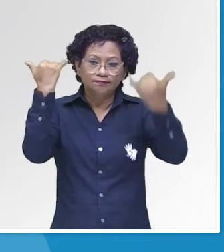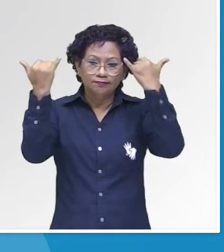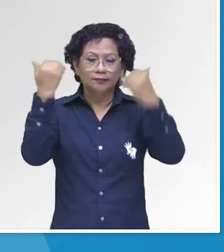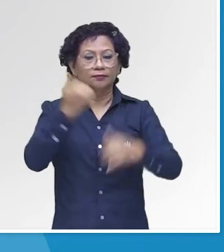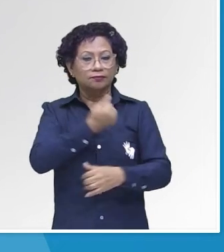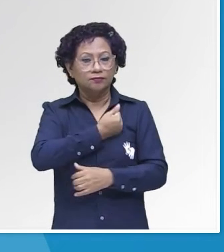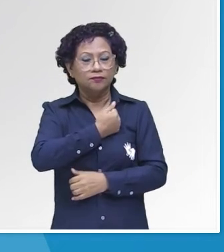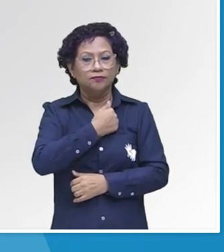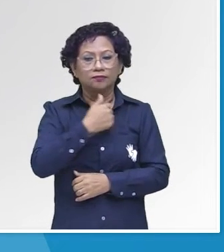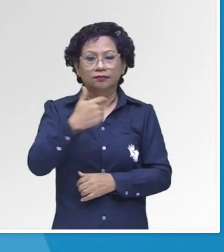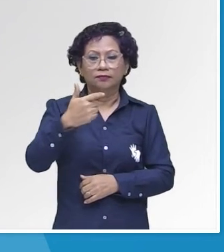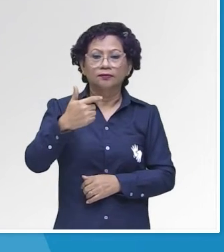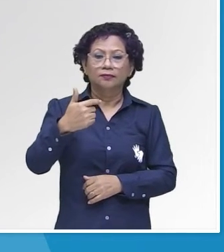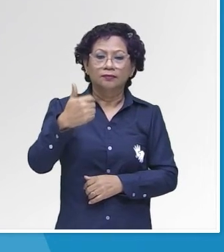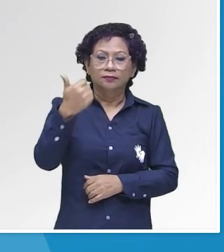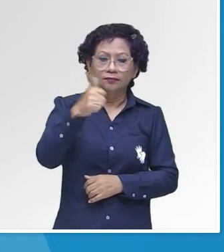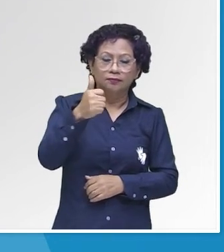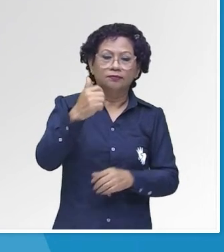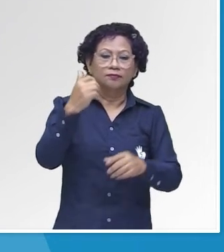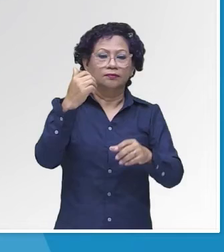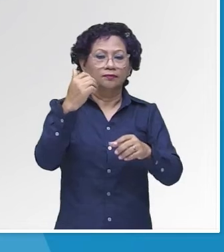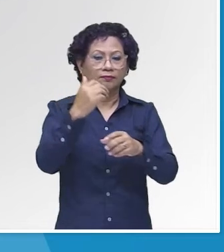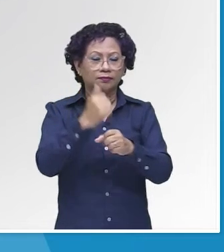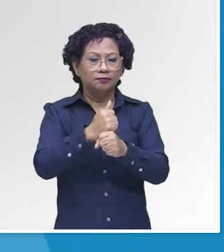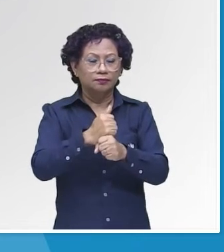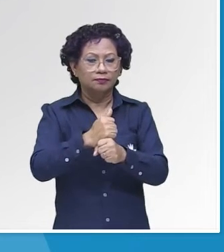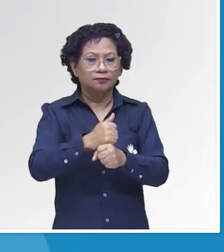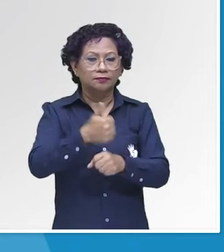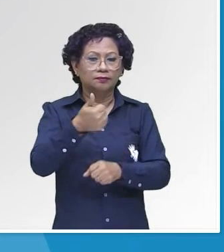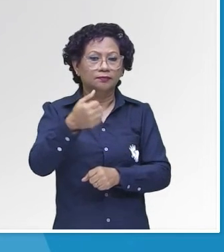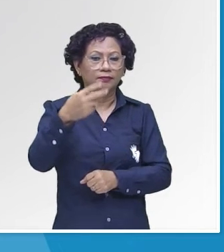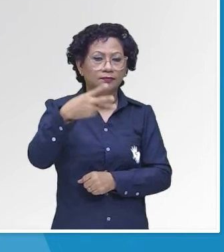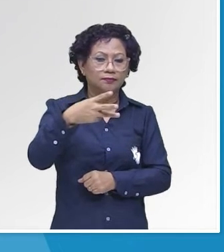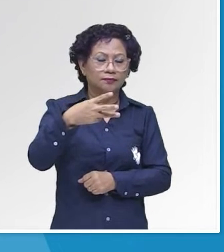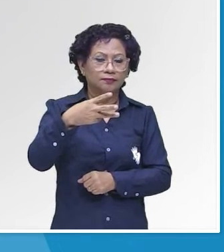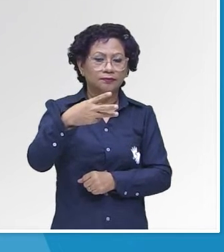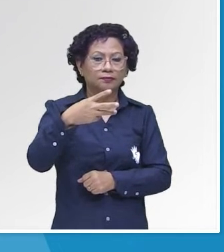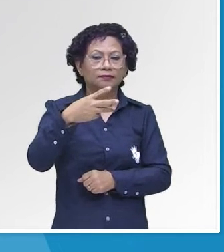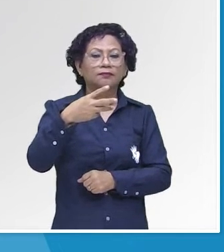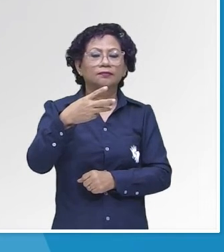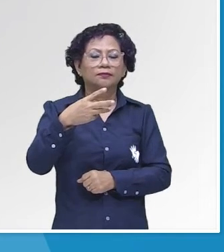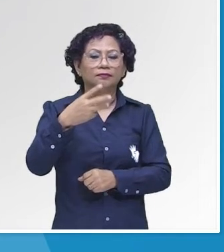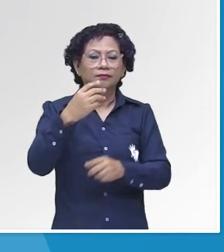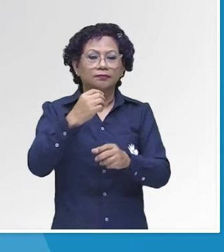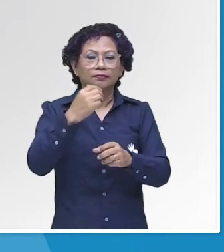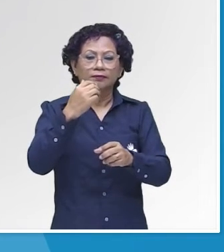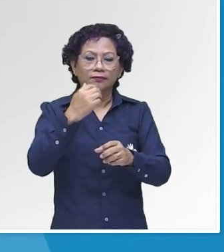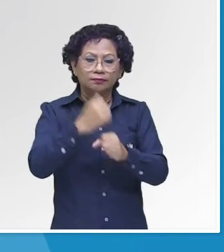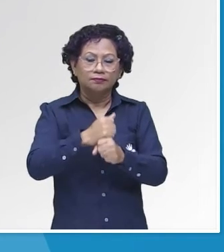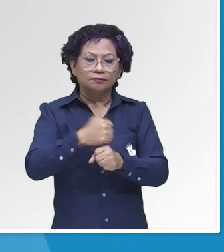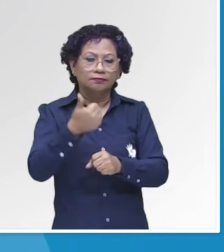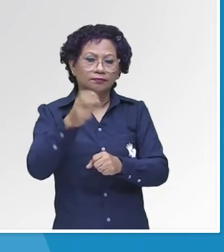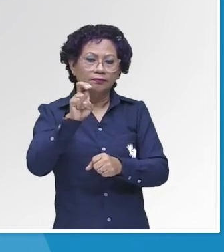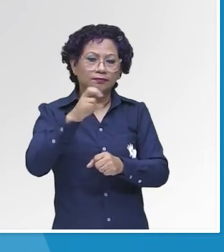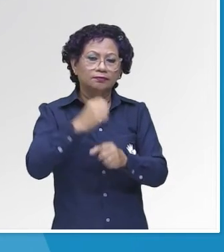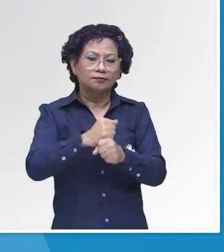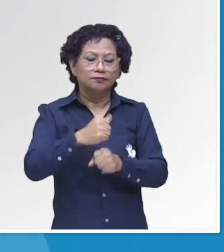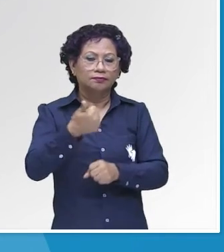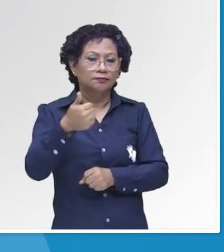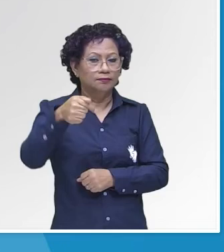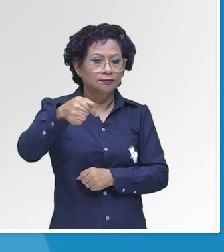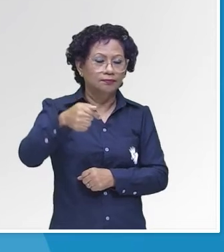tá bom? No denominador, então, valor número 4, e aí nós temos aqui o valor para a gente dividir,